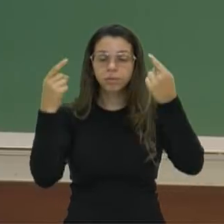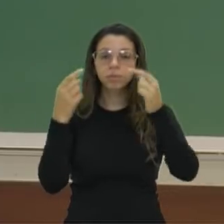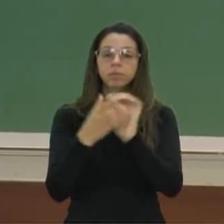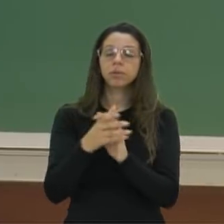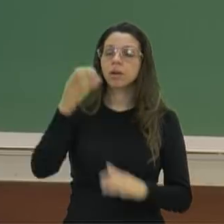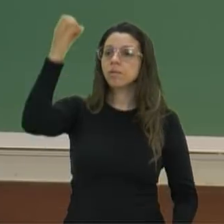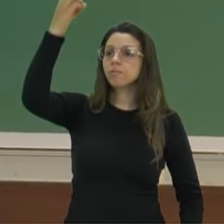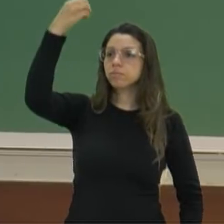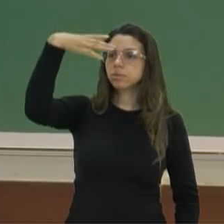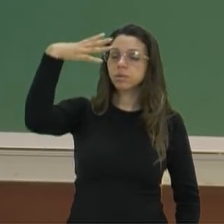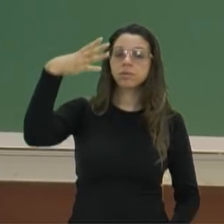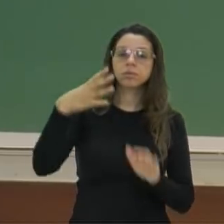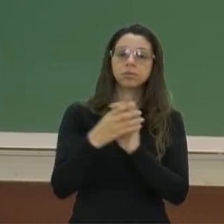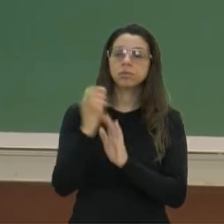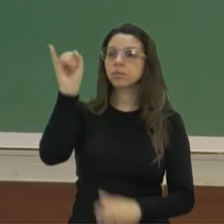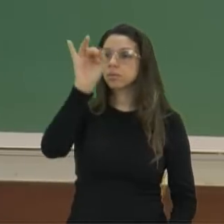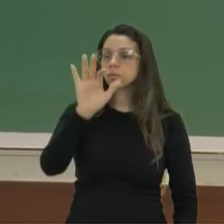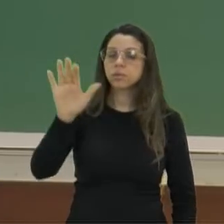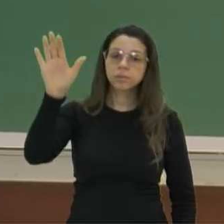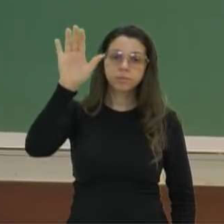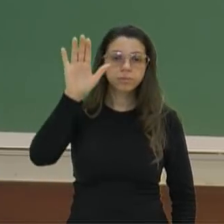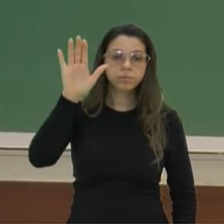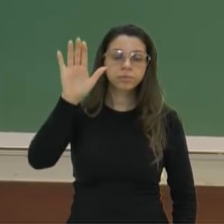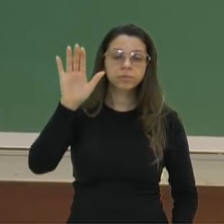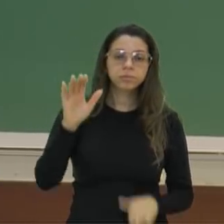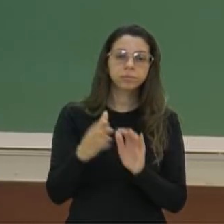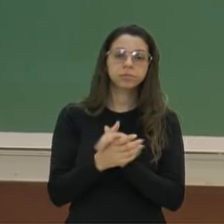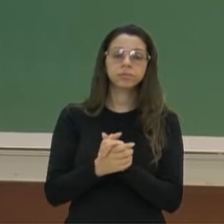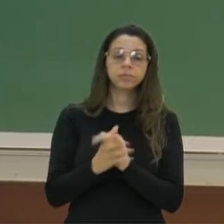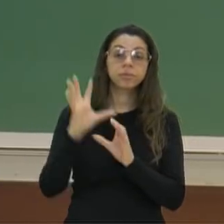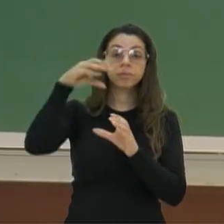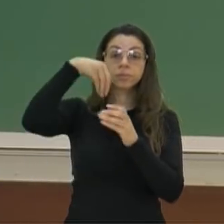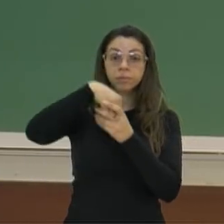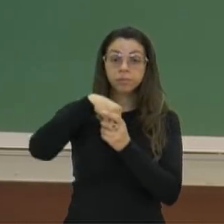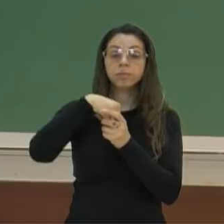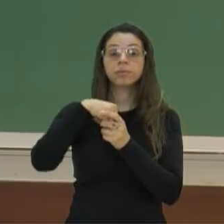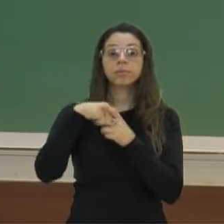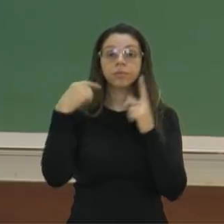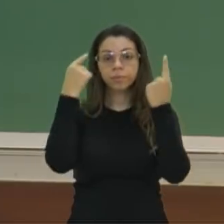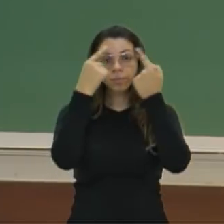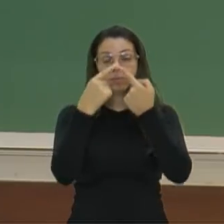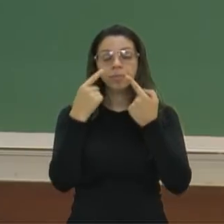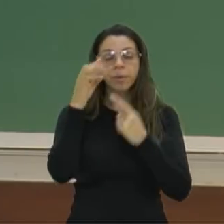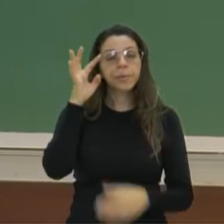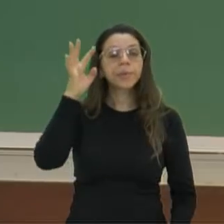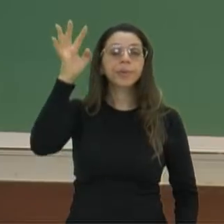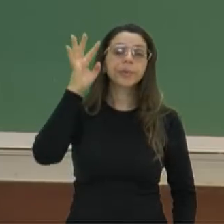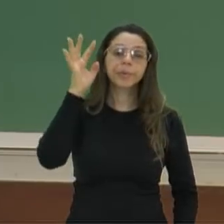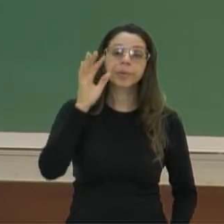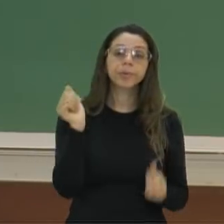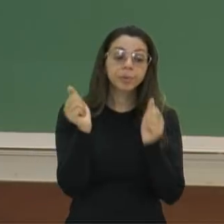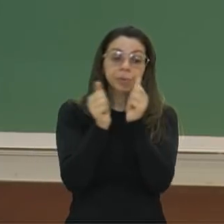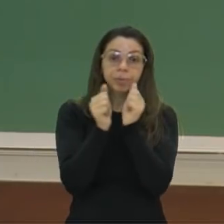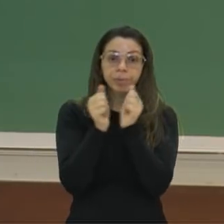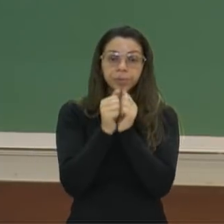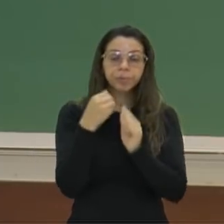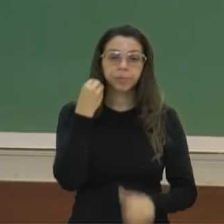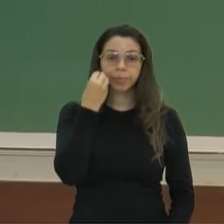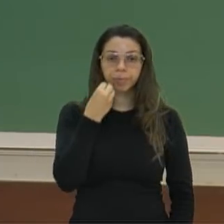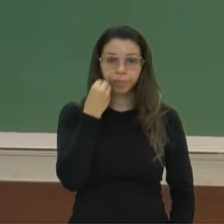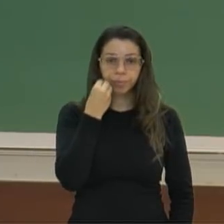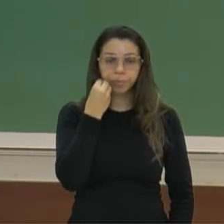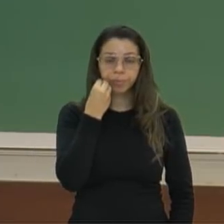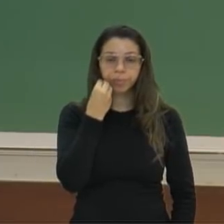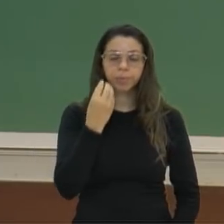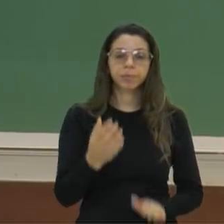a imagem, essa luzinha sendo formada lá na retina da pessoa. E ela vai ter uma ideia, junto com o teste do